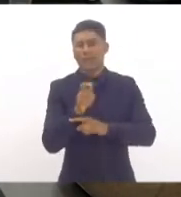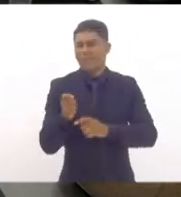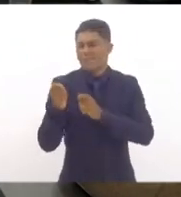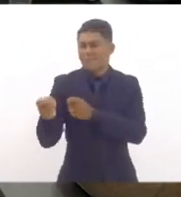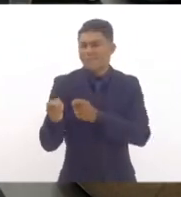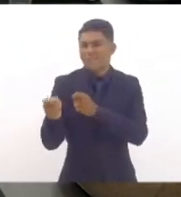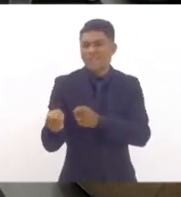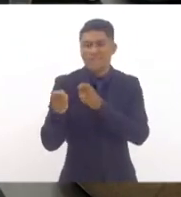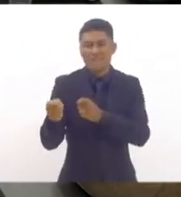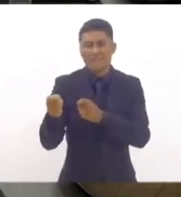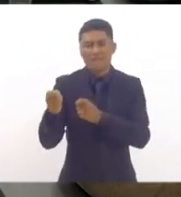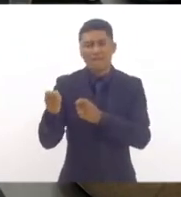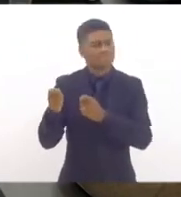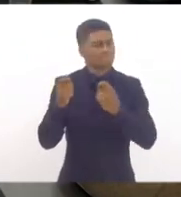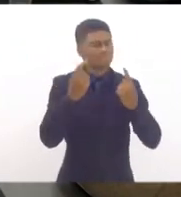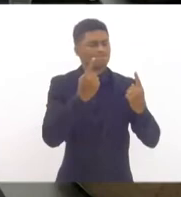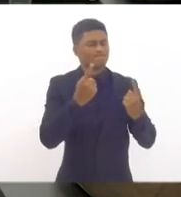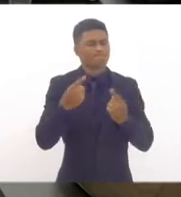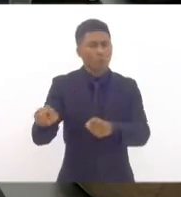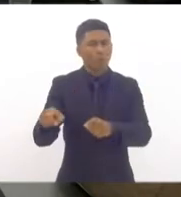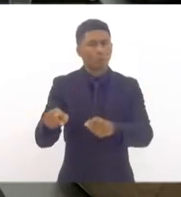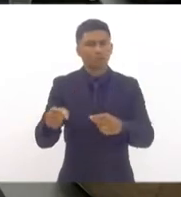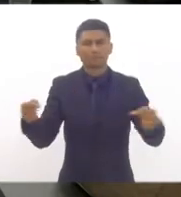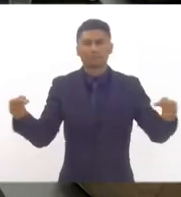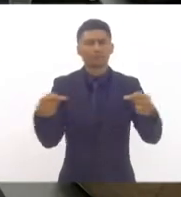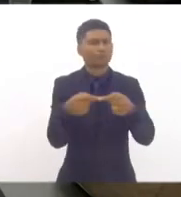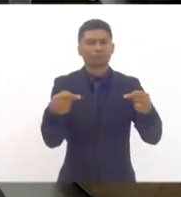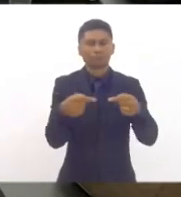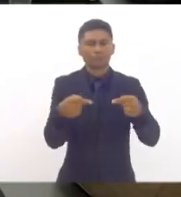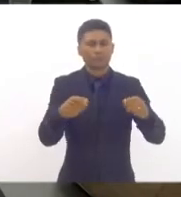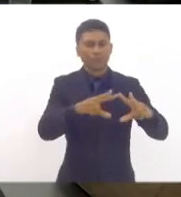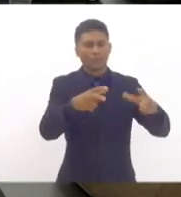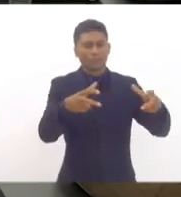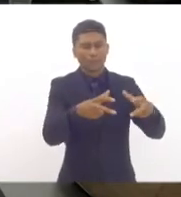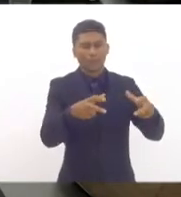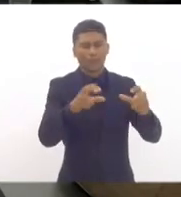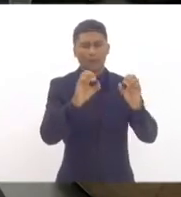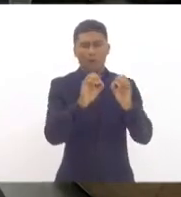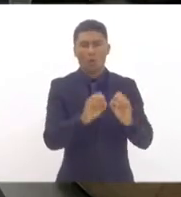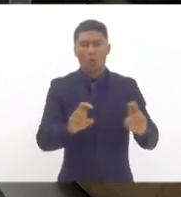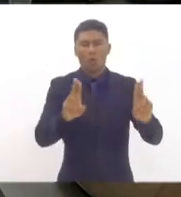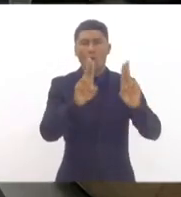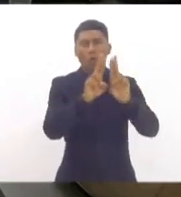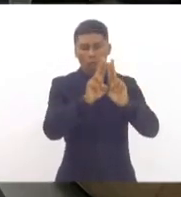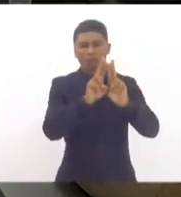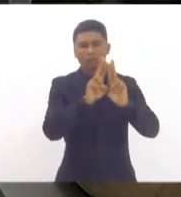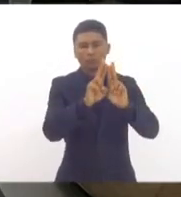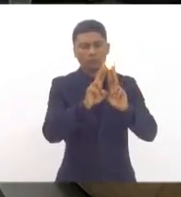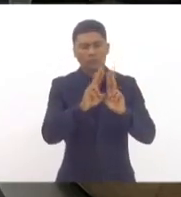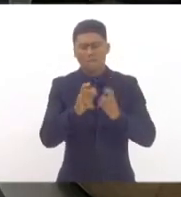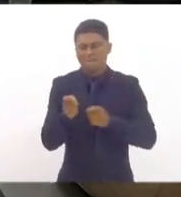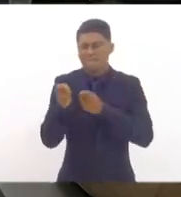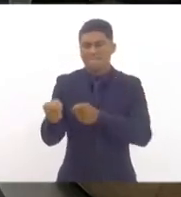integrante do Sistema Internacional vinculado ao Subcomitê da ONU para a Prevenção à Tortura.